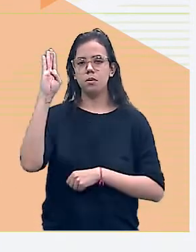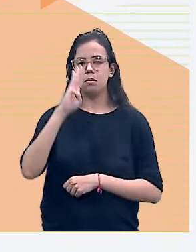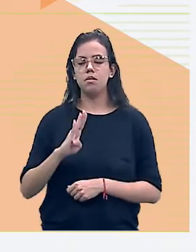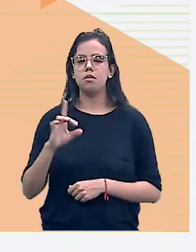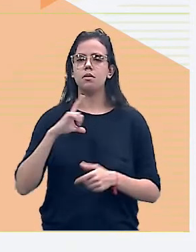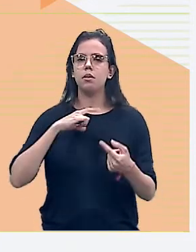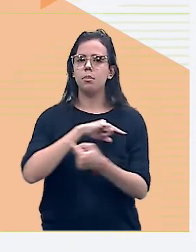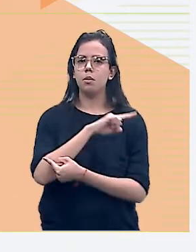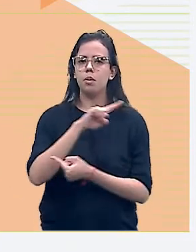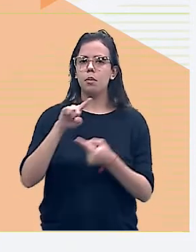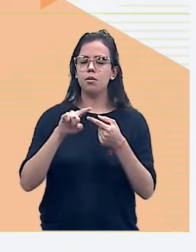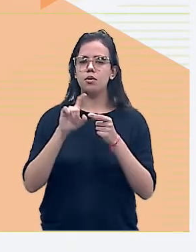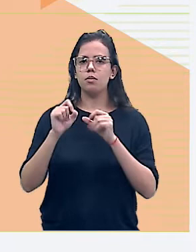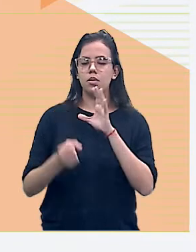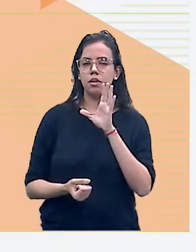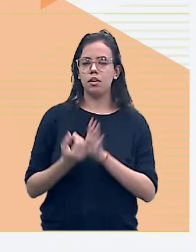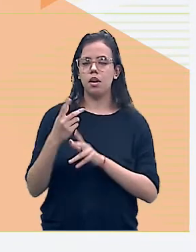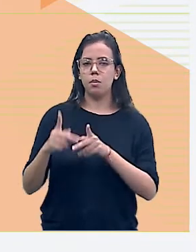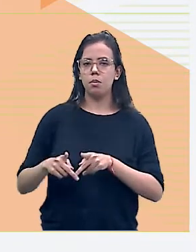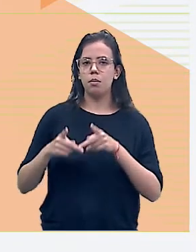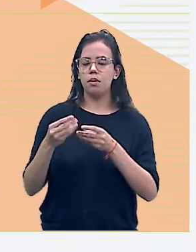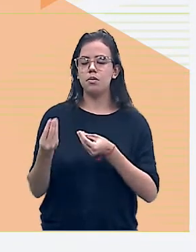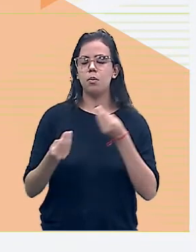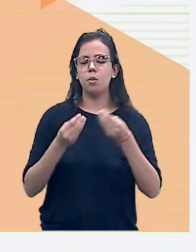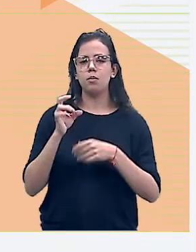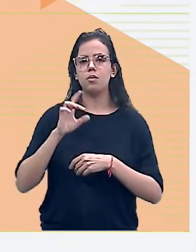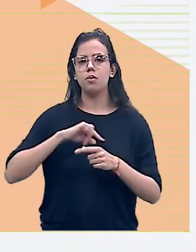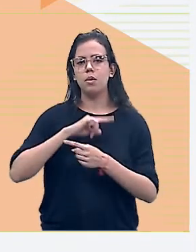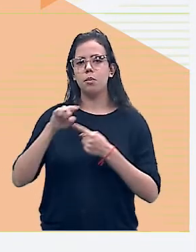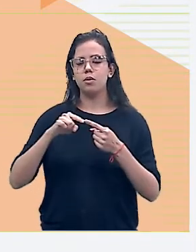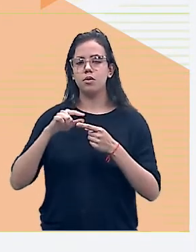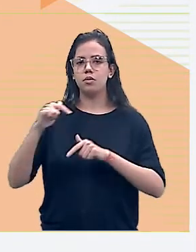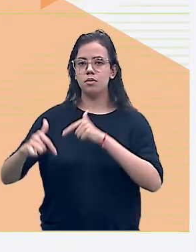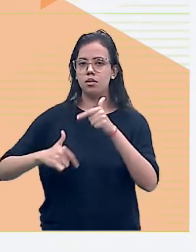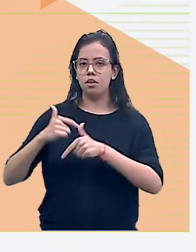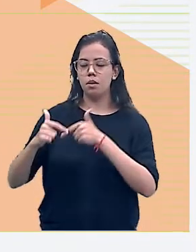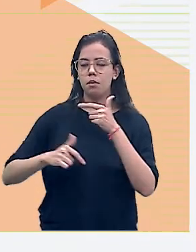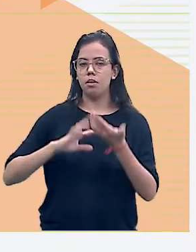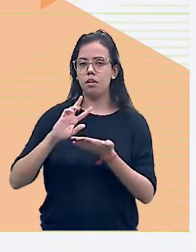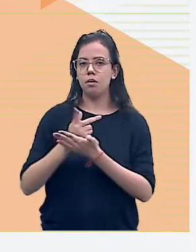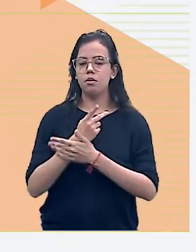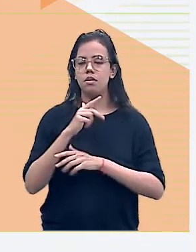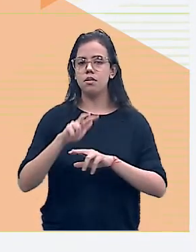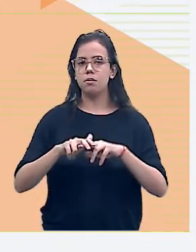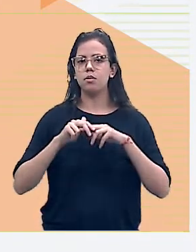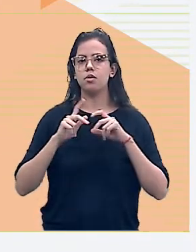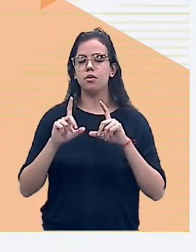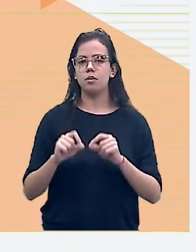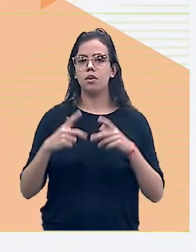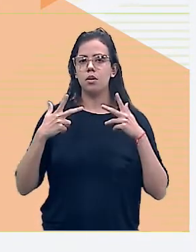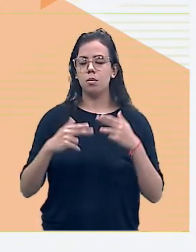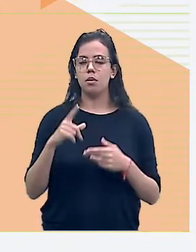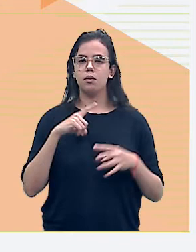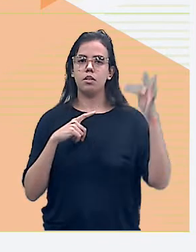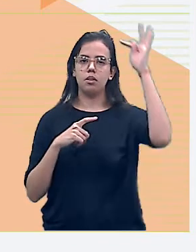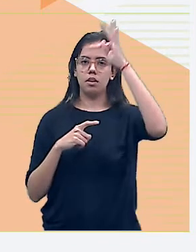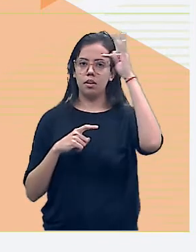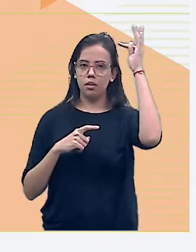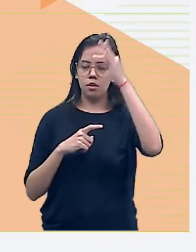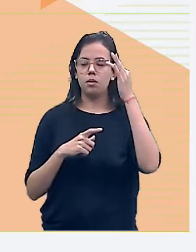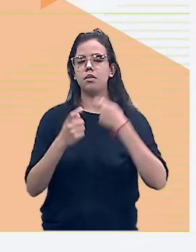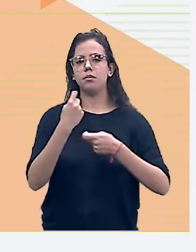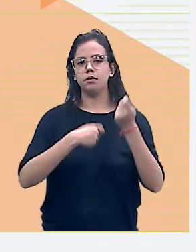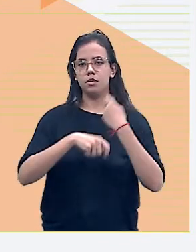tem como objetivo formar a população apenas como mão de obra isso acontece porque assim como teorizado pelo